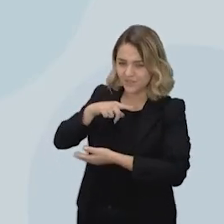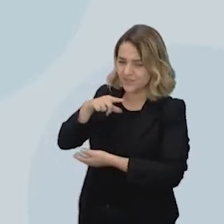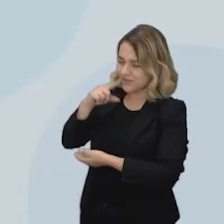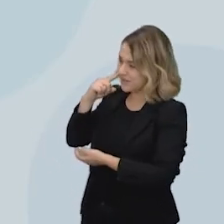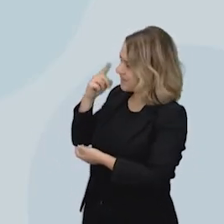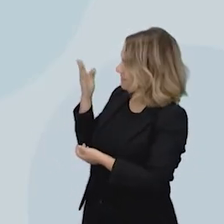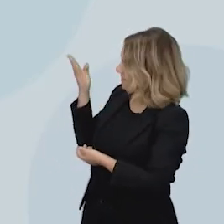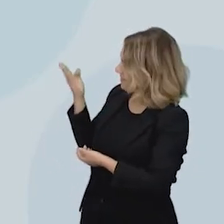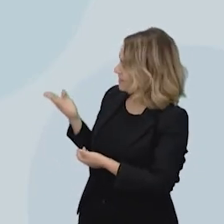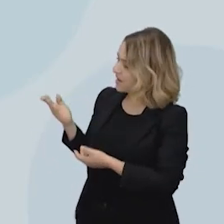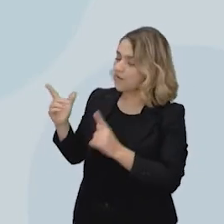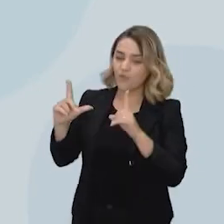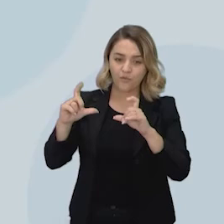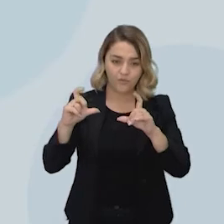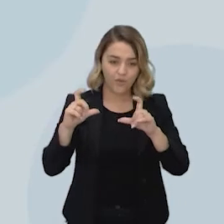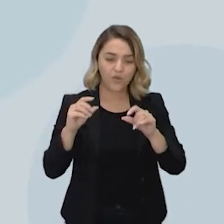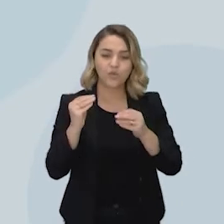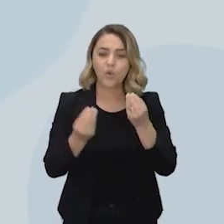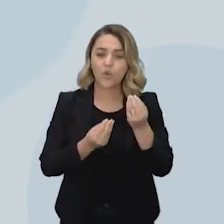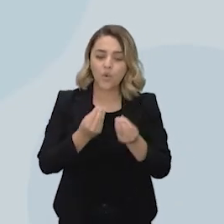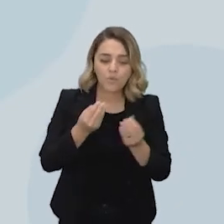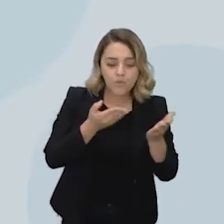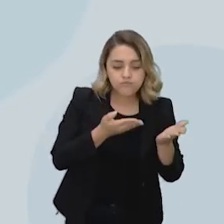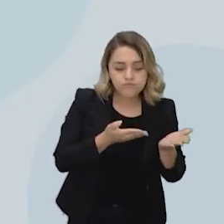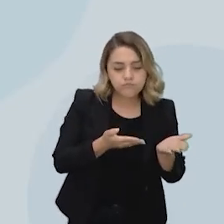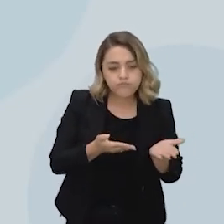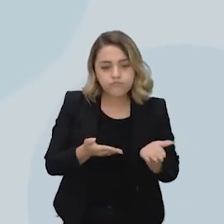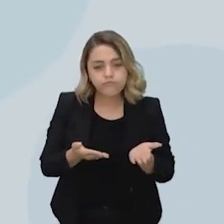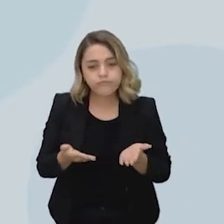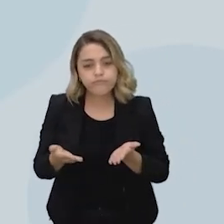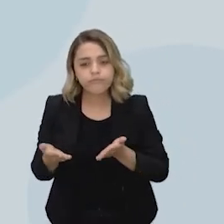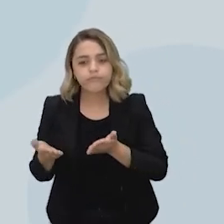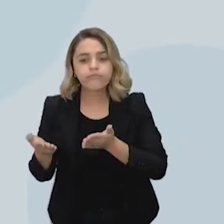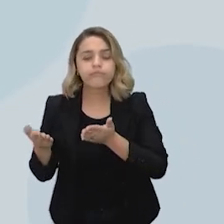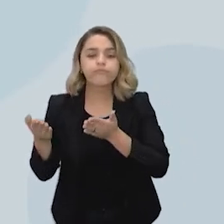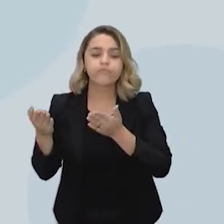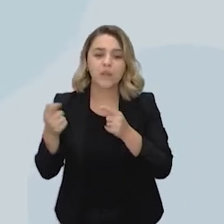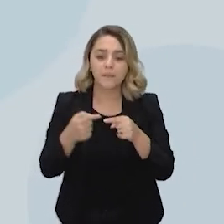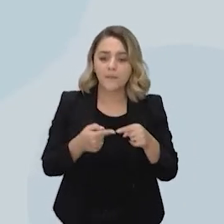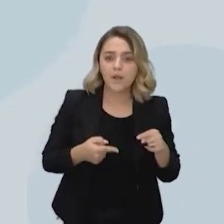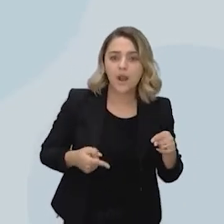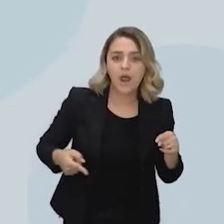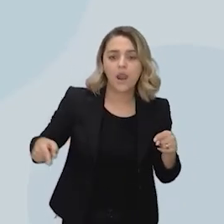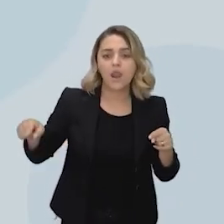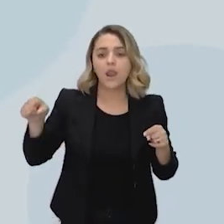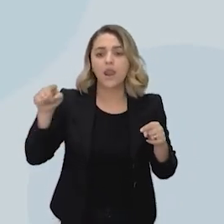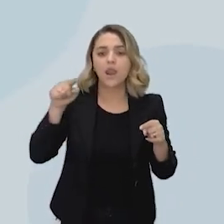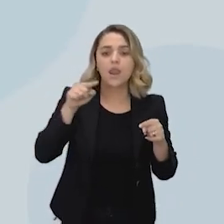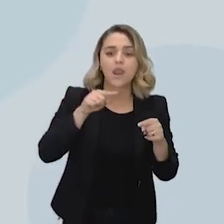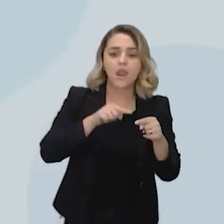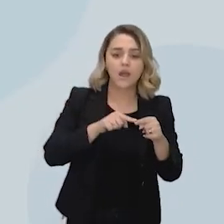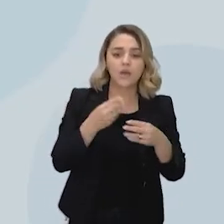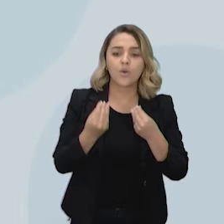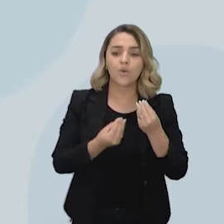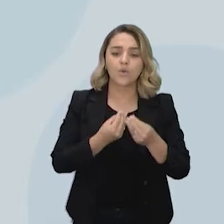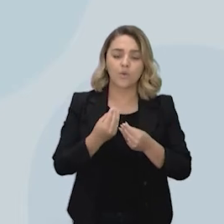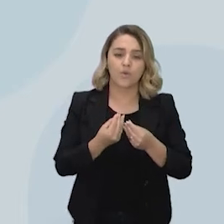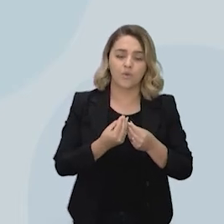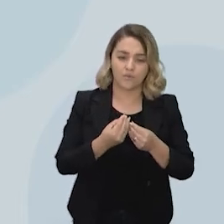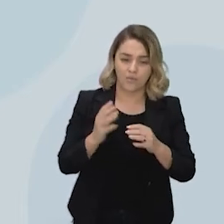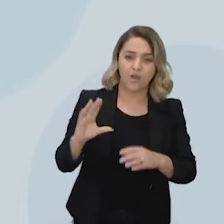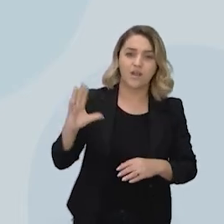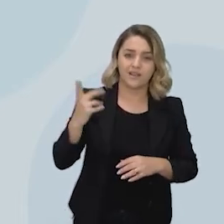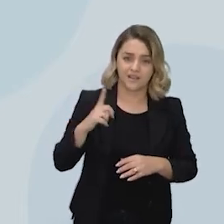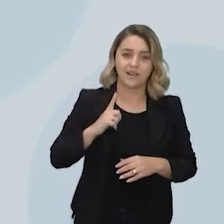tem primeiro o fluxograma, como é que essa pirólise pode acontecer, né? Ela tem um equipamento, lá no instituto